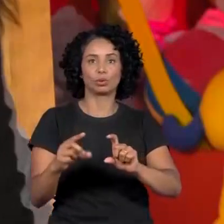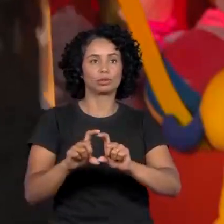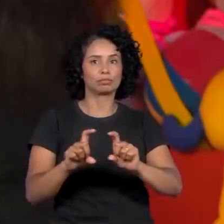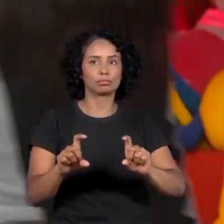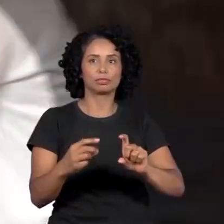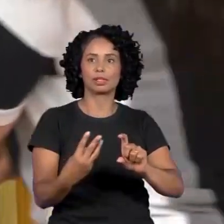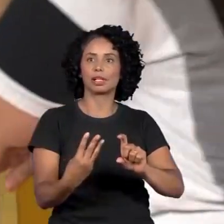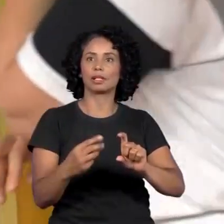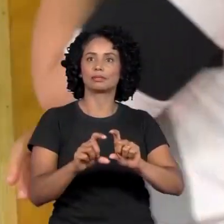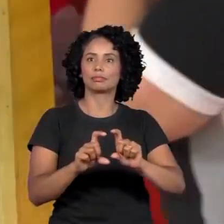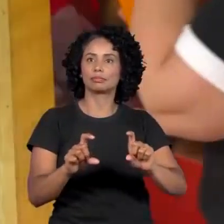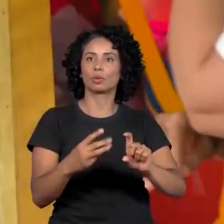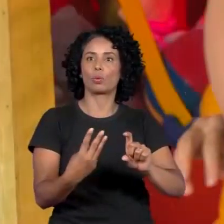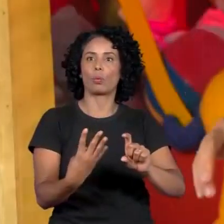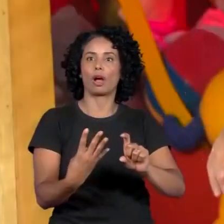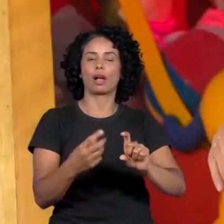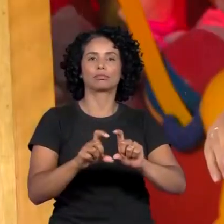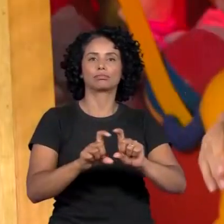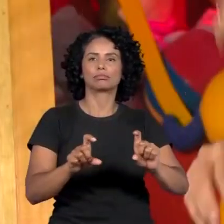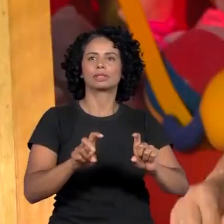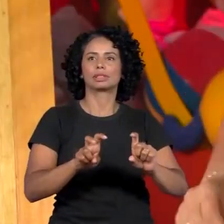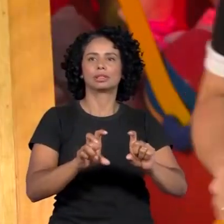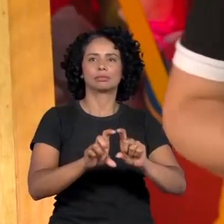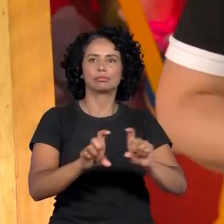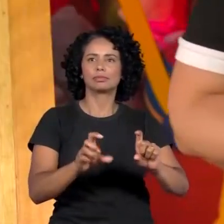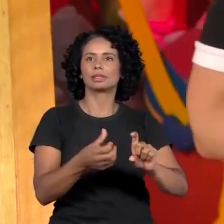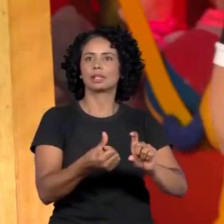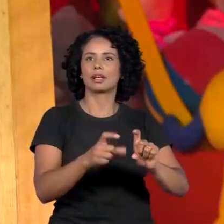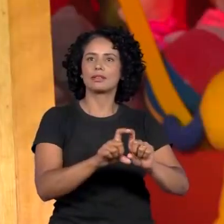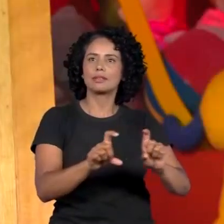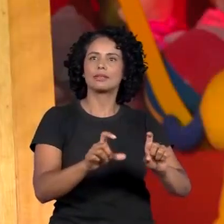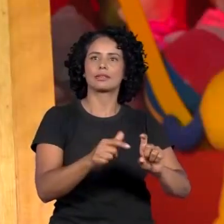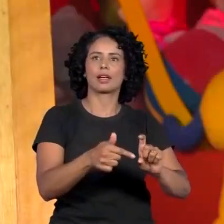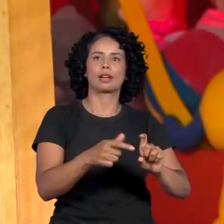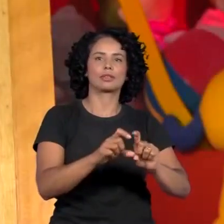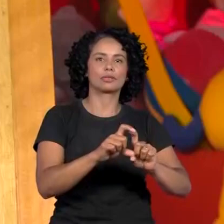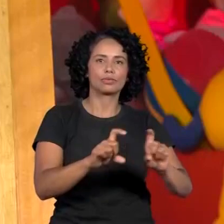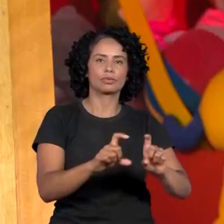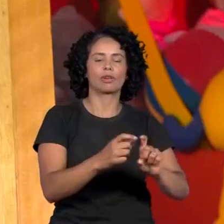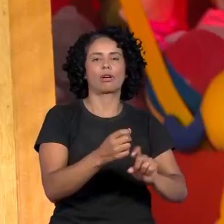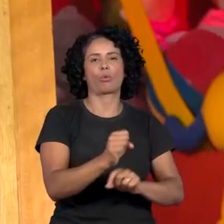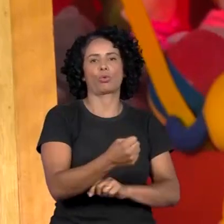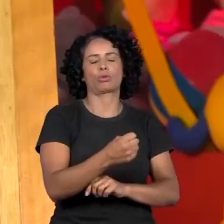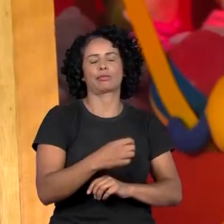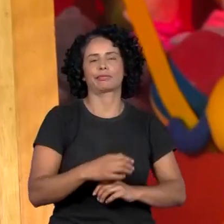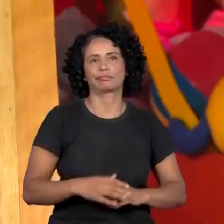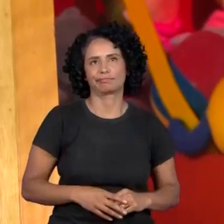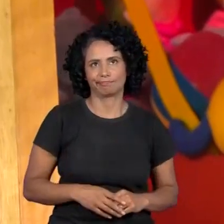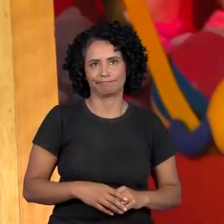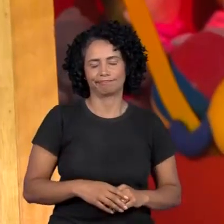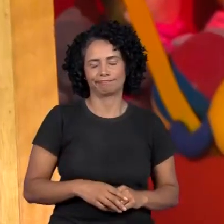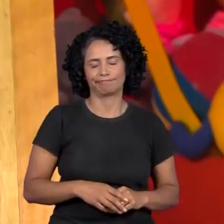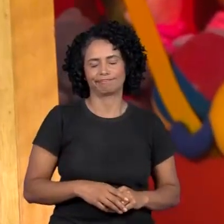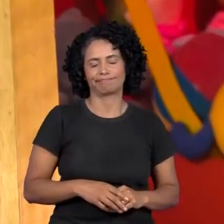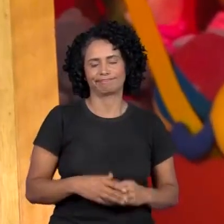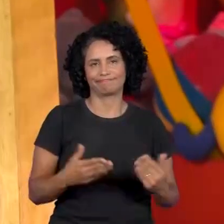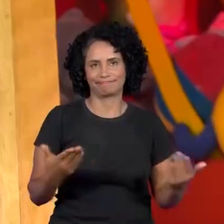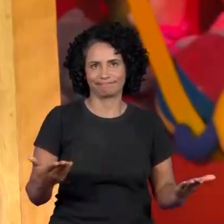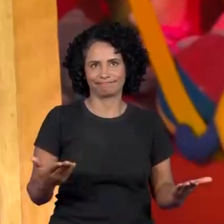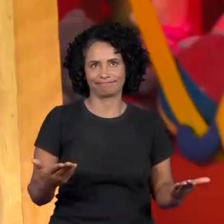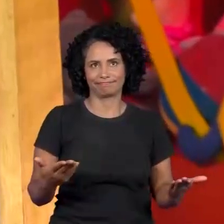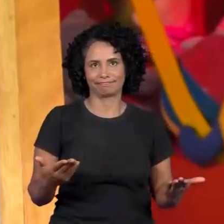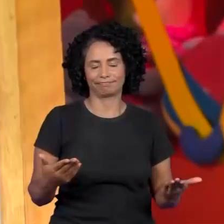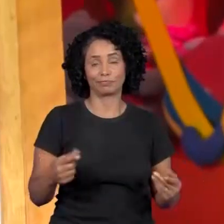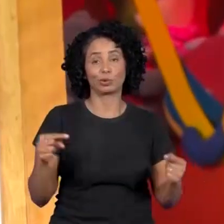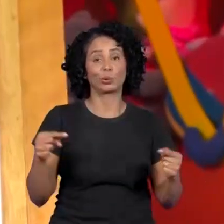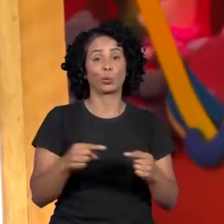E que a gente cortou aí para fazer os furos desse cinto. E eu trouxe